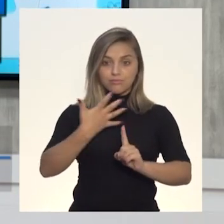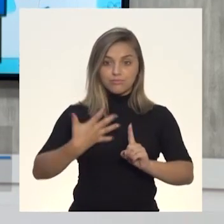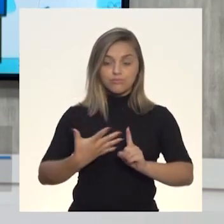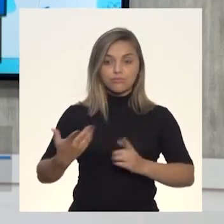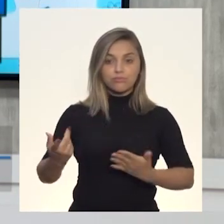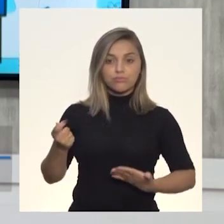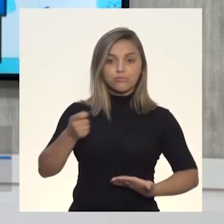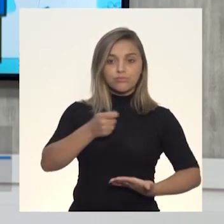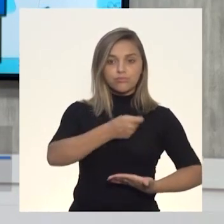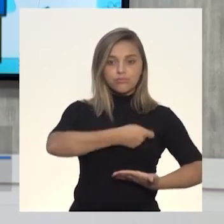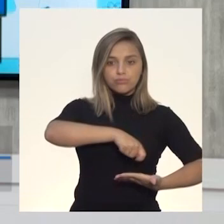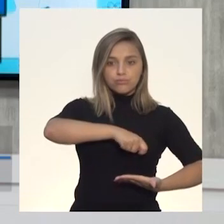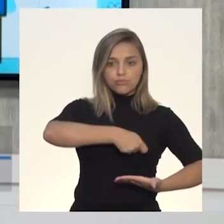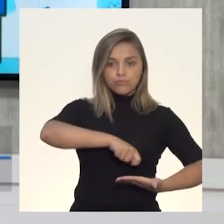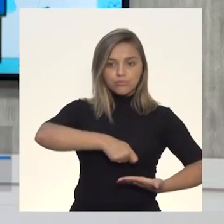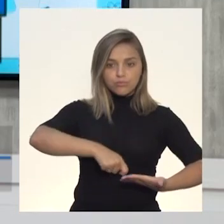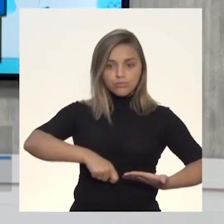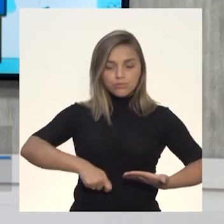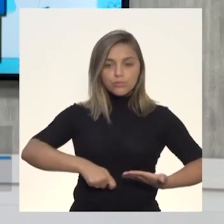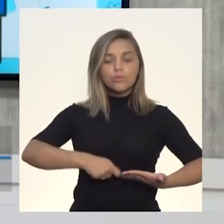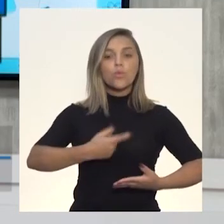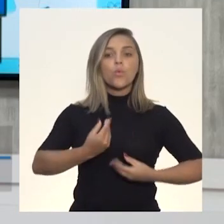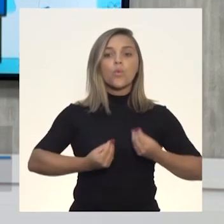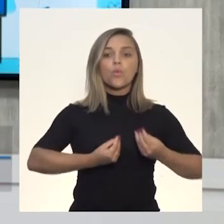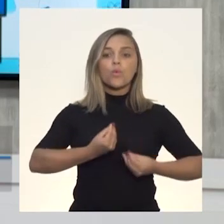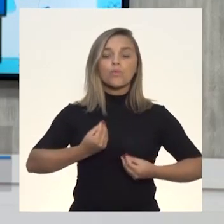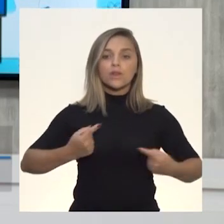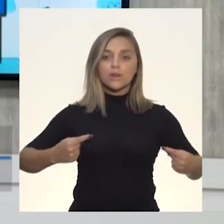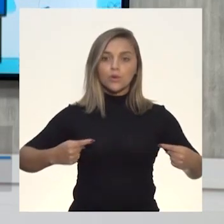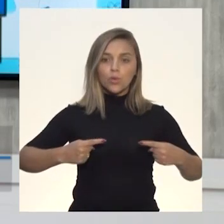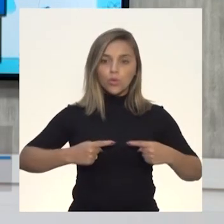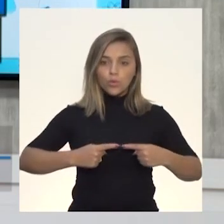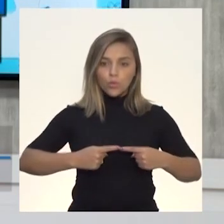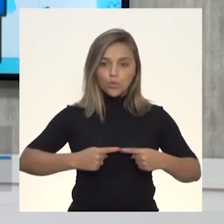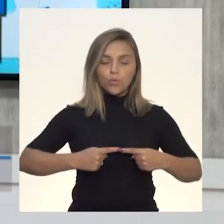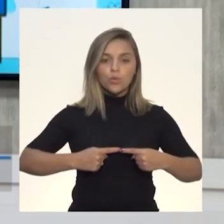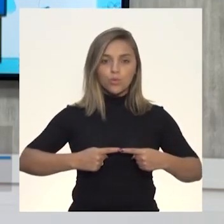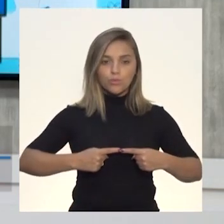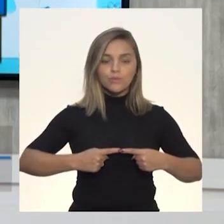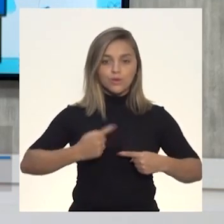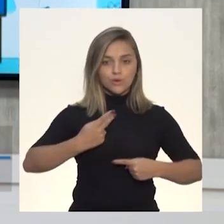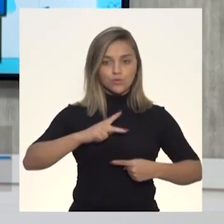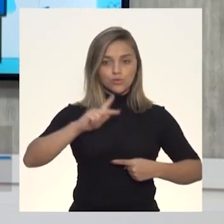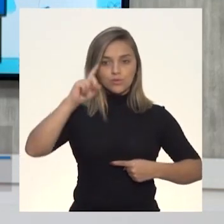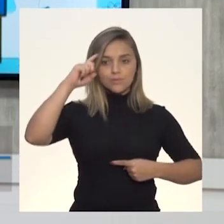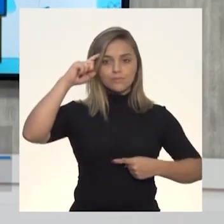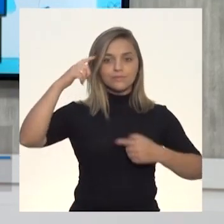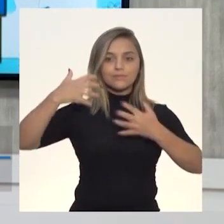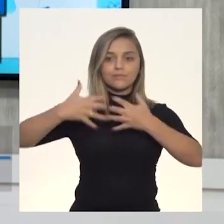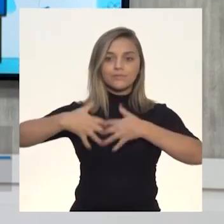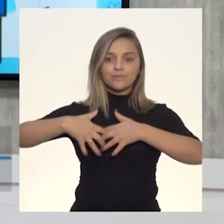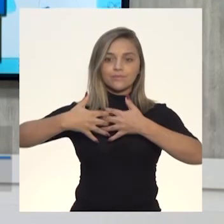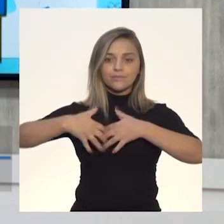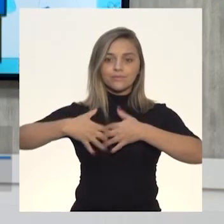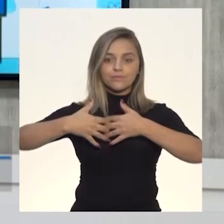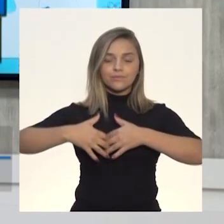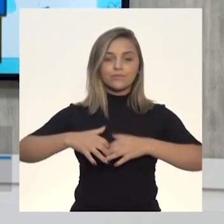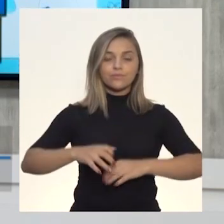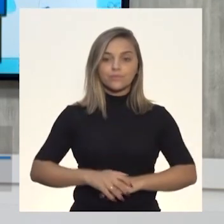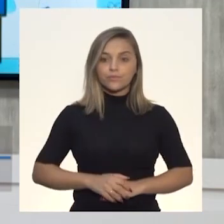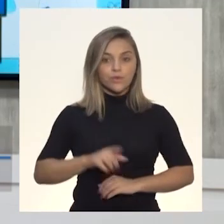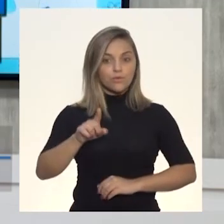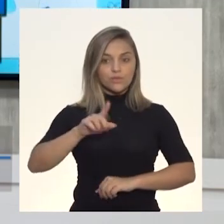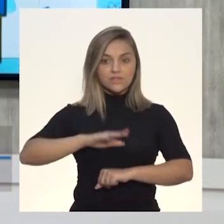fazer ele concordar, mostrar como ele concorda com a sua construção. Então, não é para